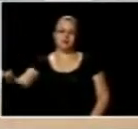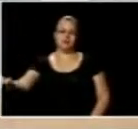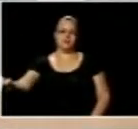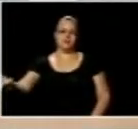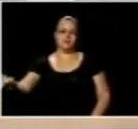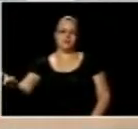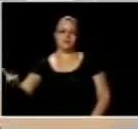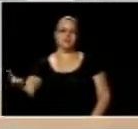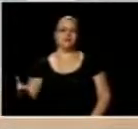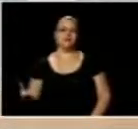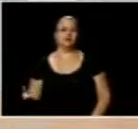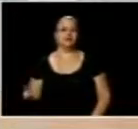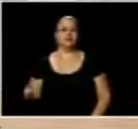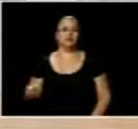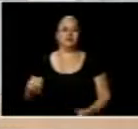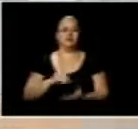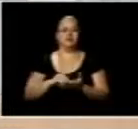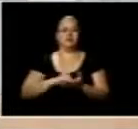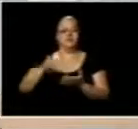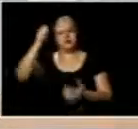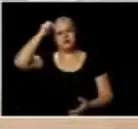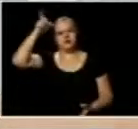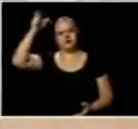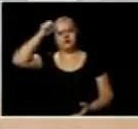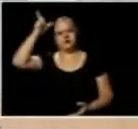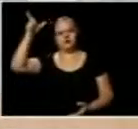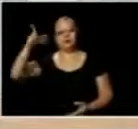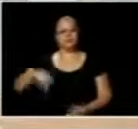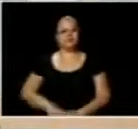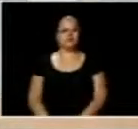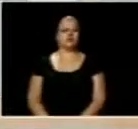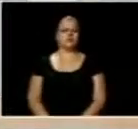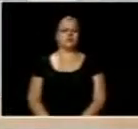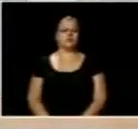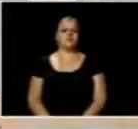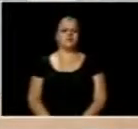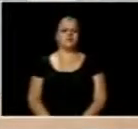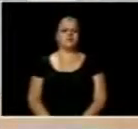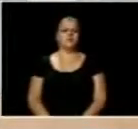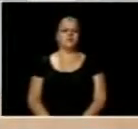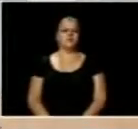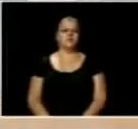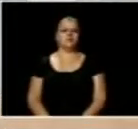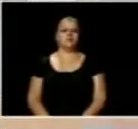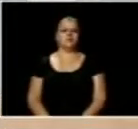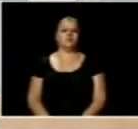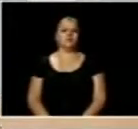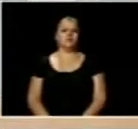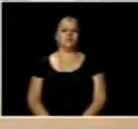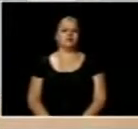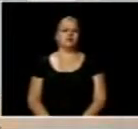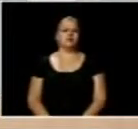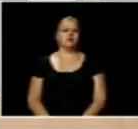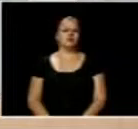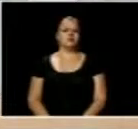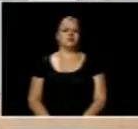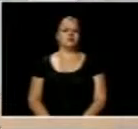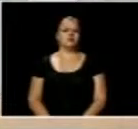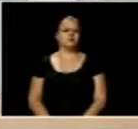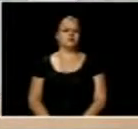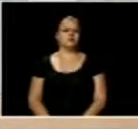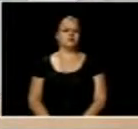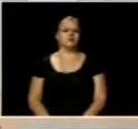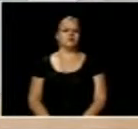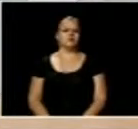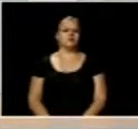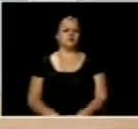Shopping. Quanto que custou isso? Tudo bem, ele é um profissional, um artista, a gente tem que respeitar, mas